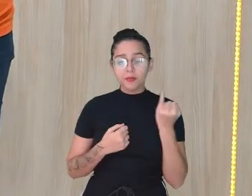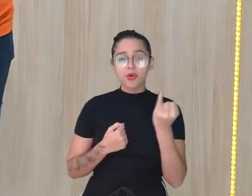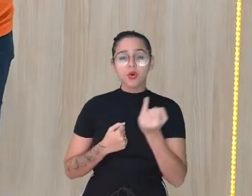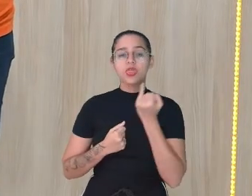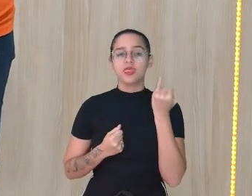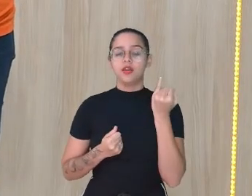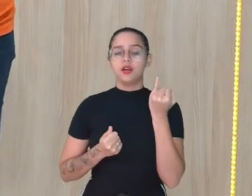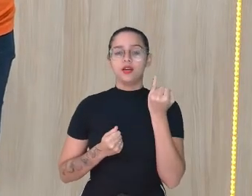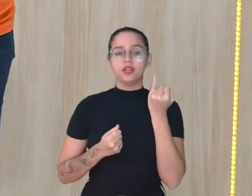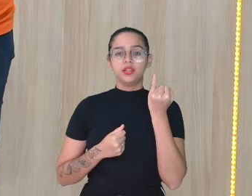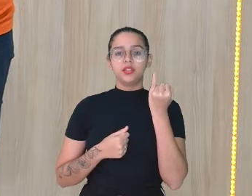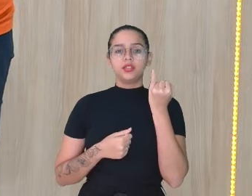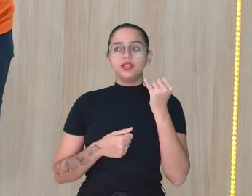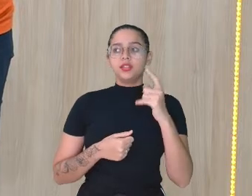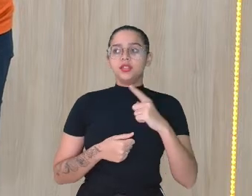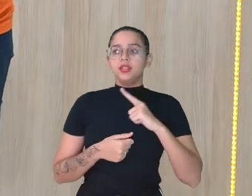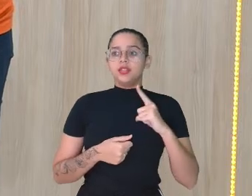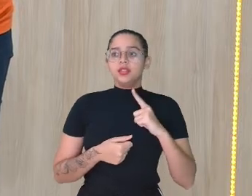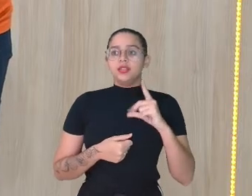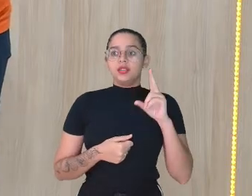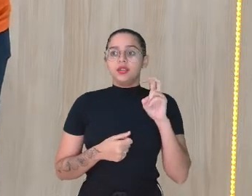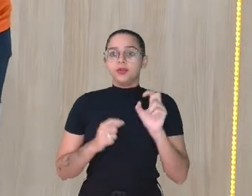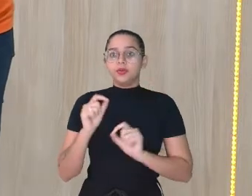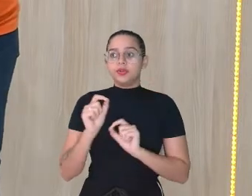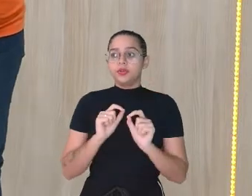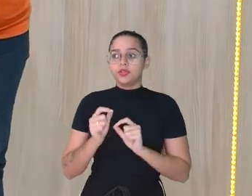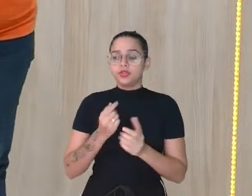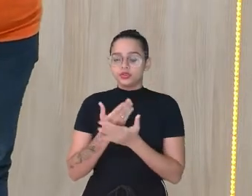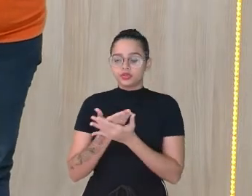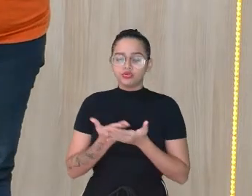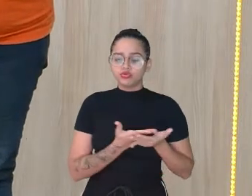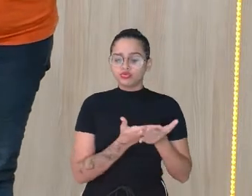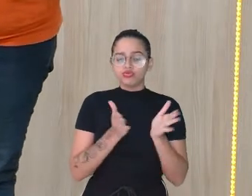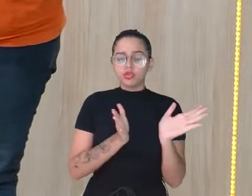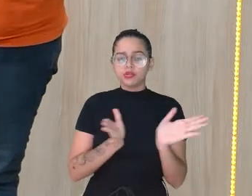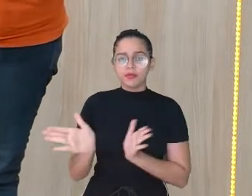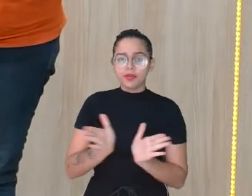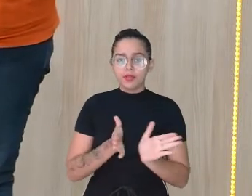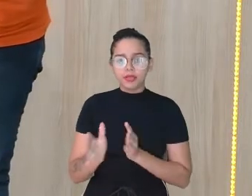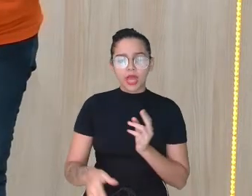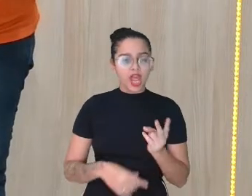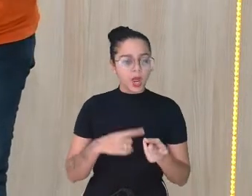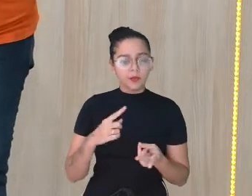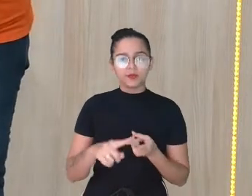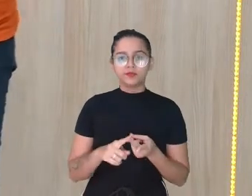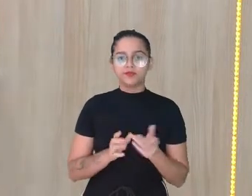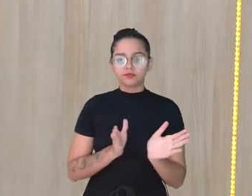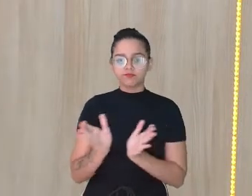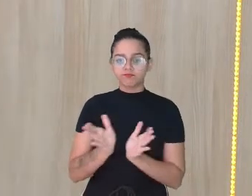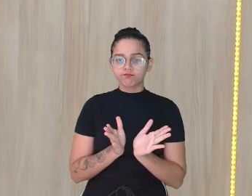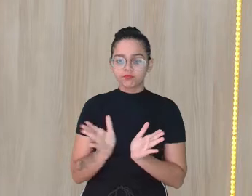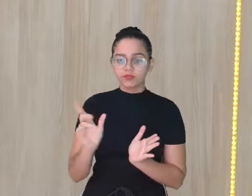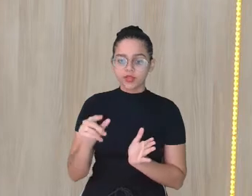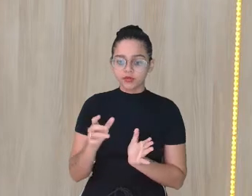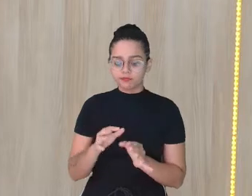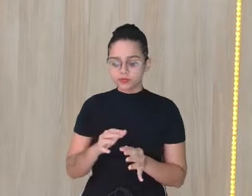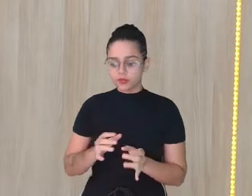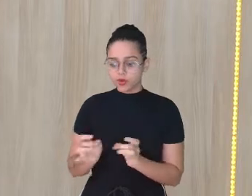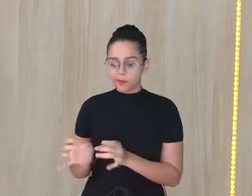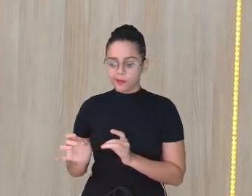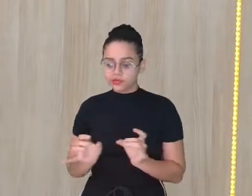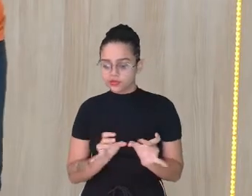gente. O urbanismo, ele tem a questão dos estudos de acessibilidade à parte